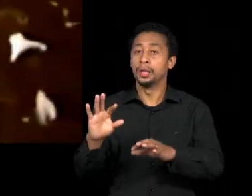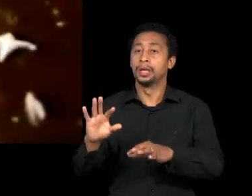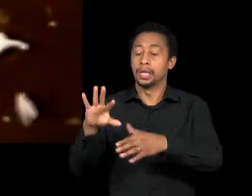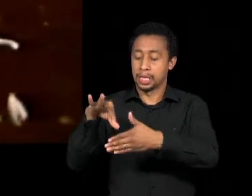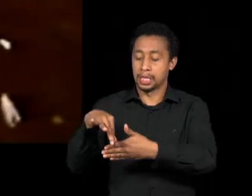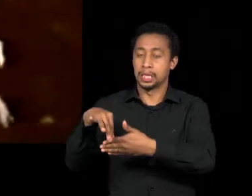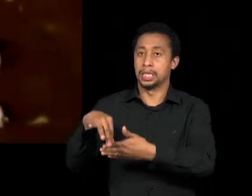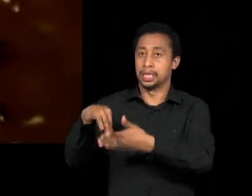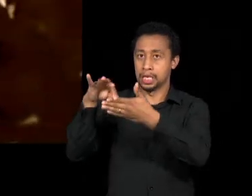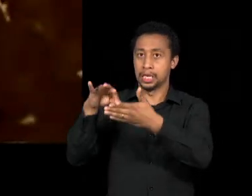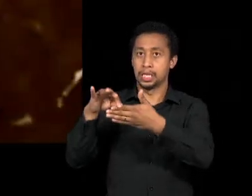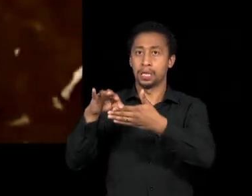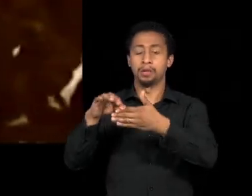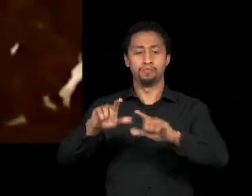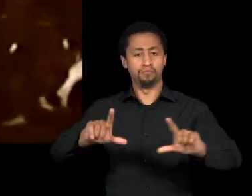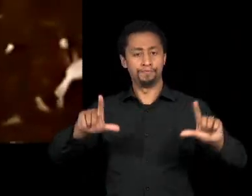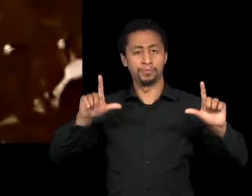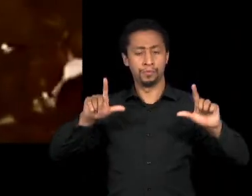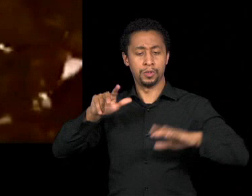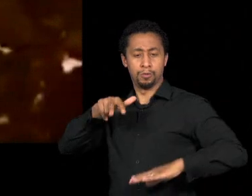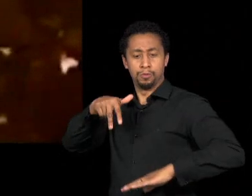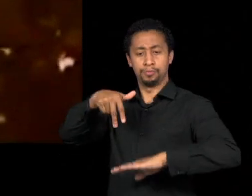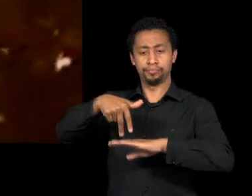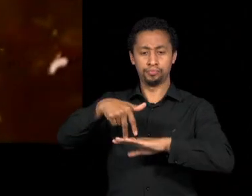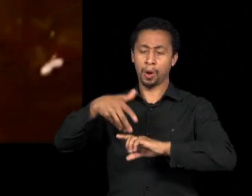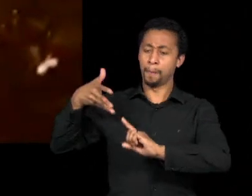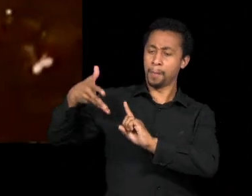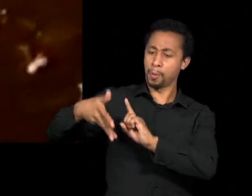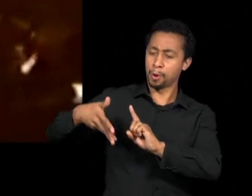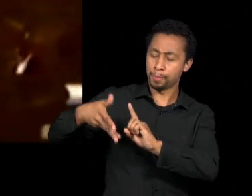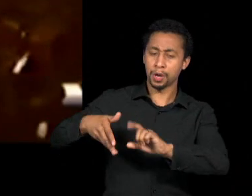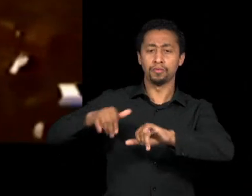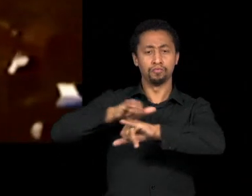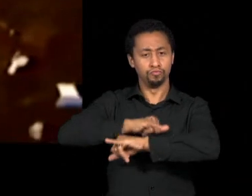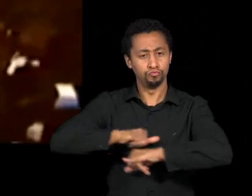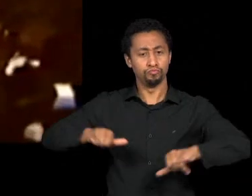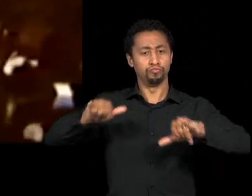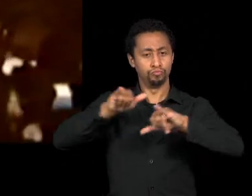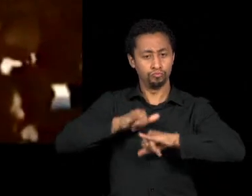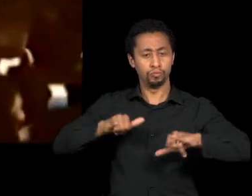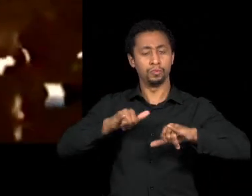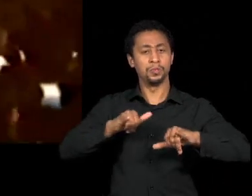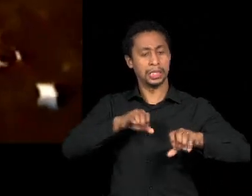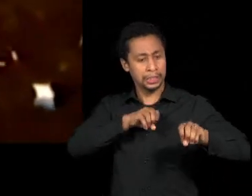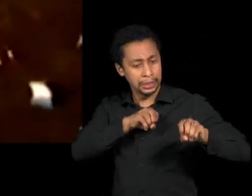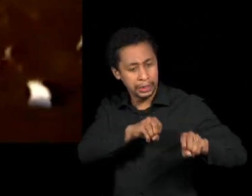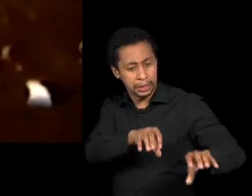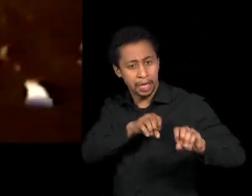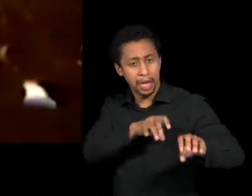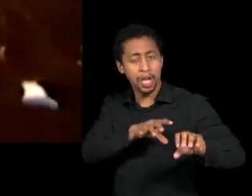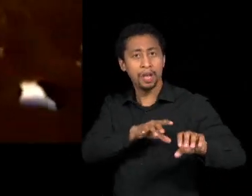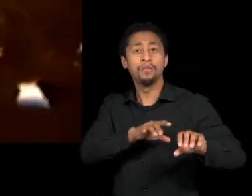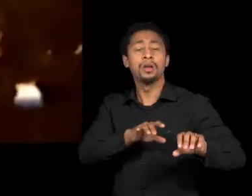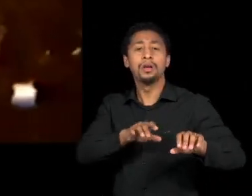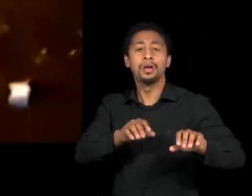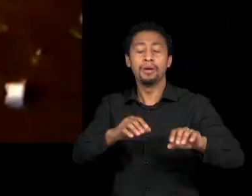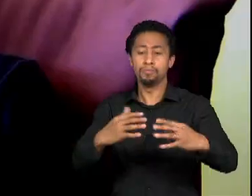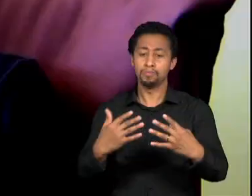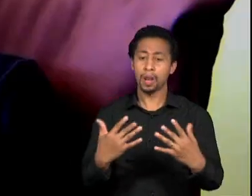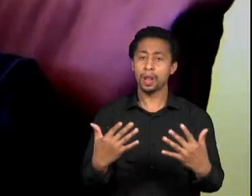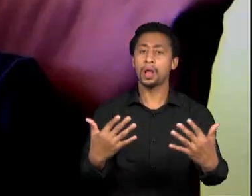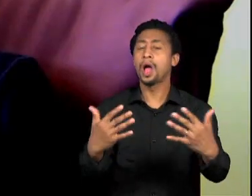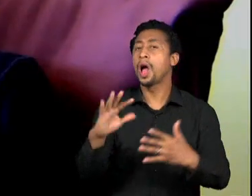para frente, que mostrava o caminho, fica a reboque, o que acontece com o